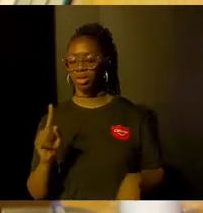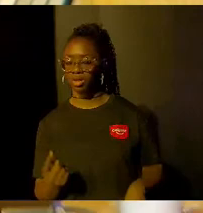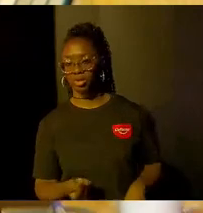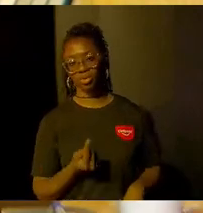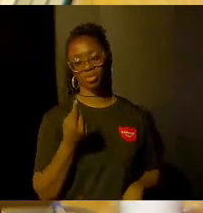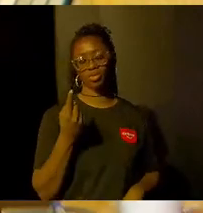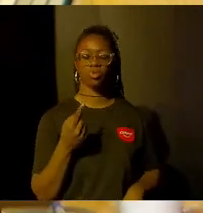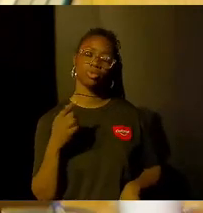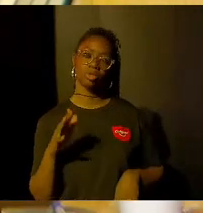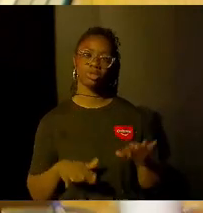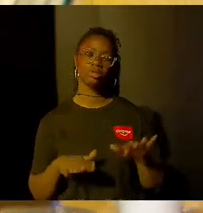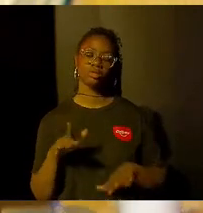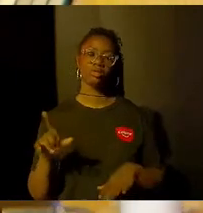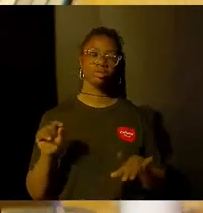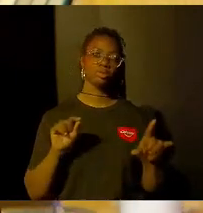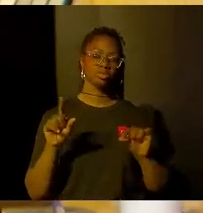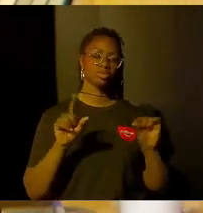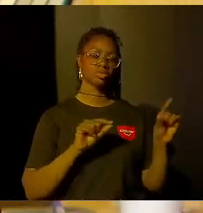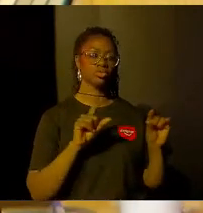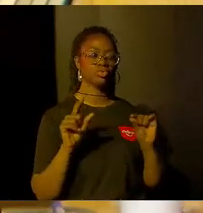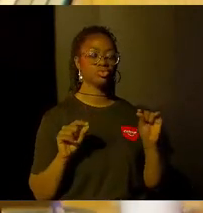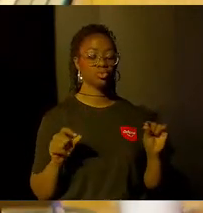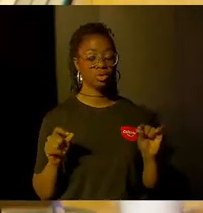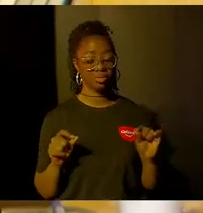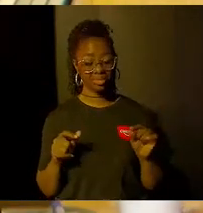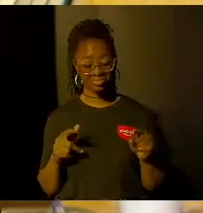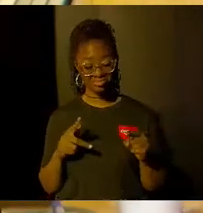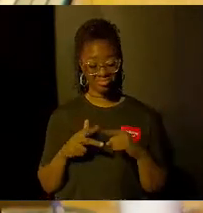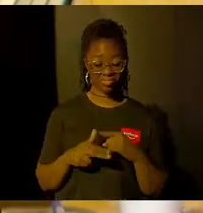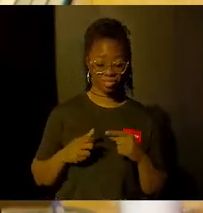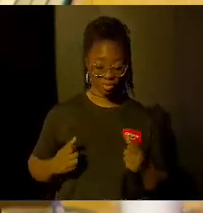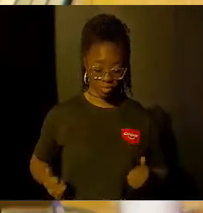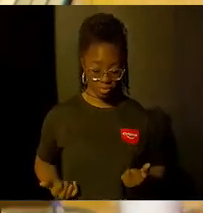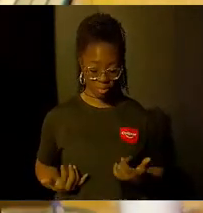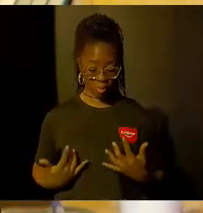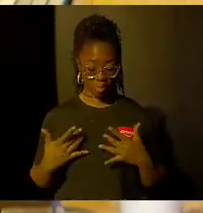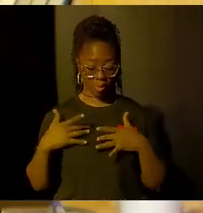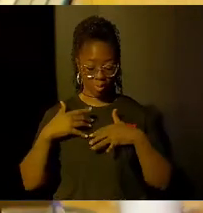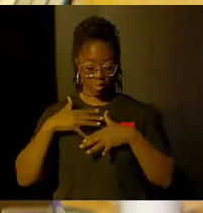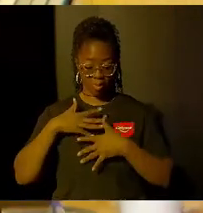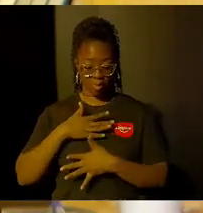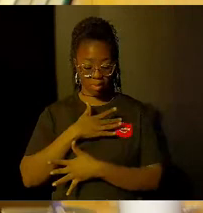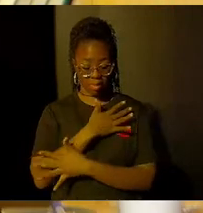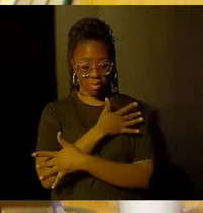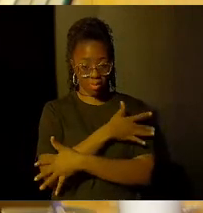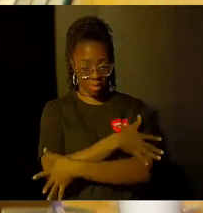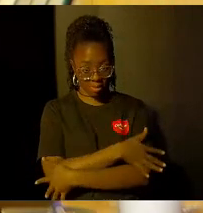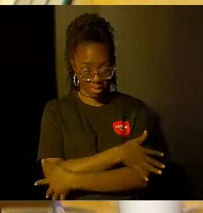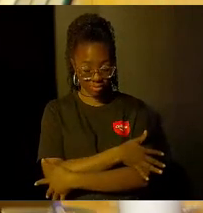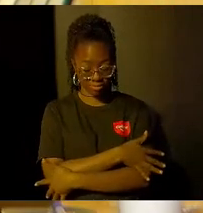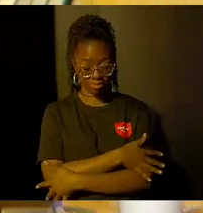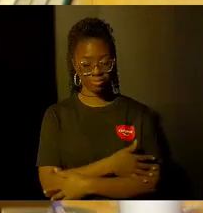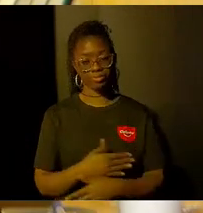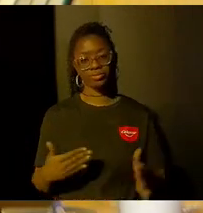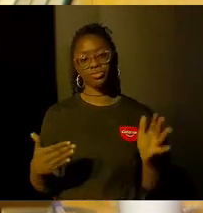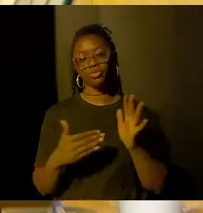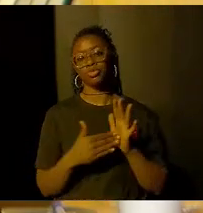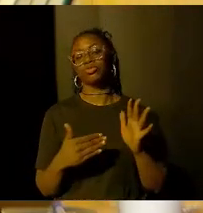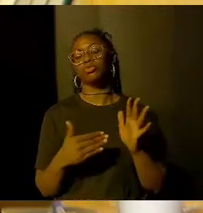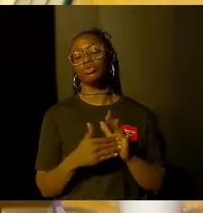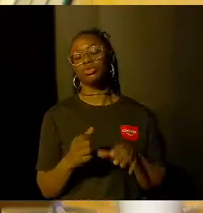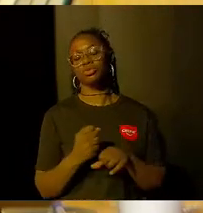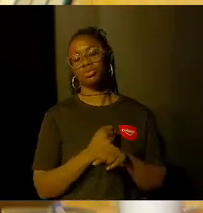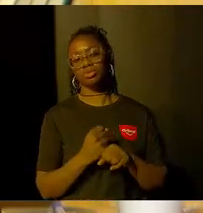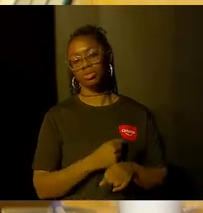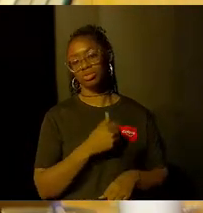suposta alternativa para conter a proliferação do vírus no organismo naquele final do ano de